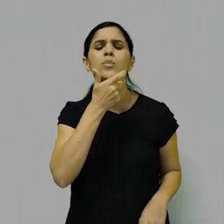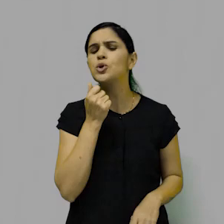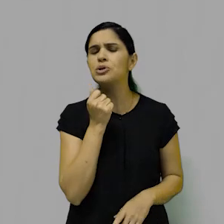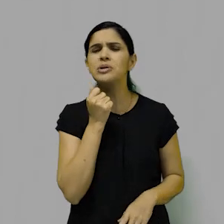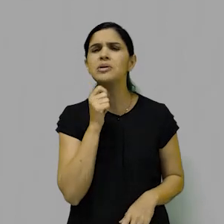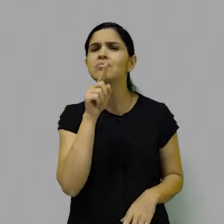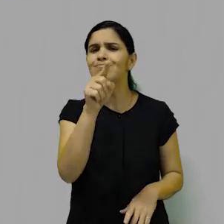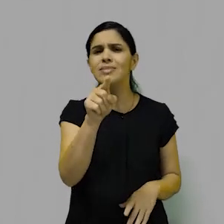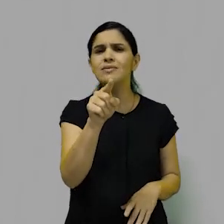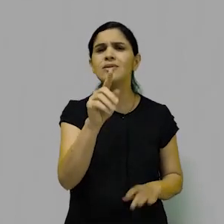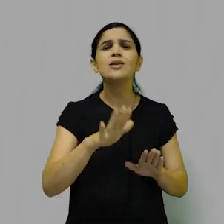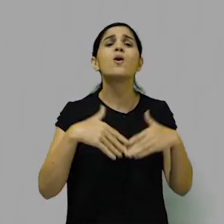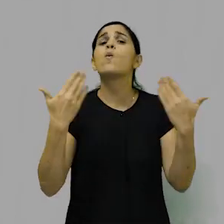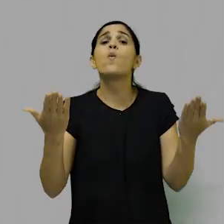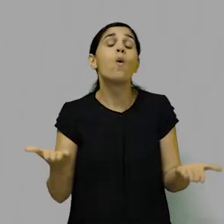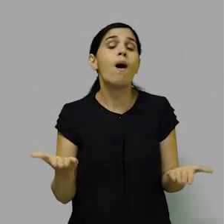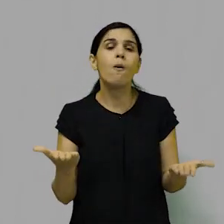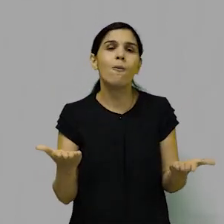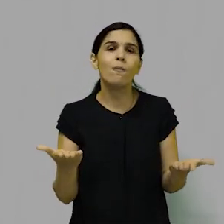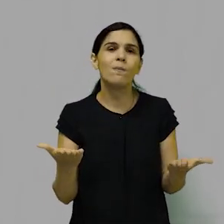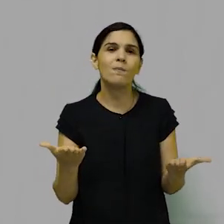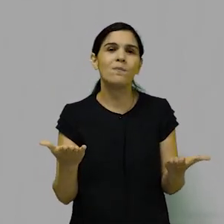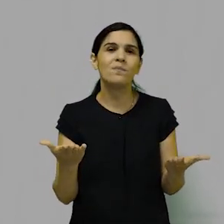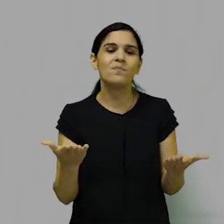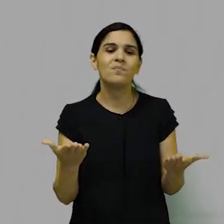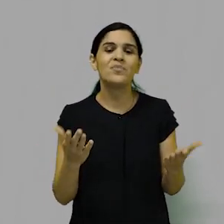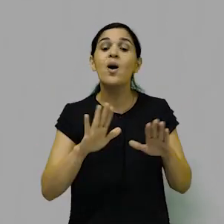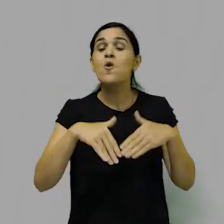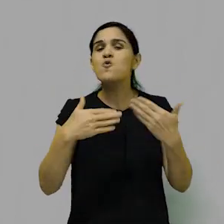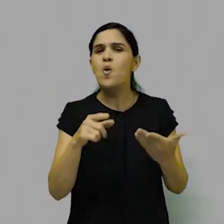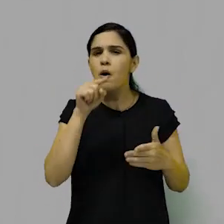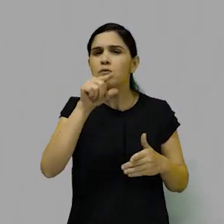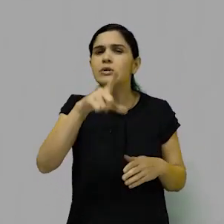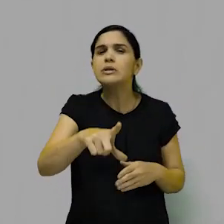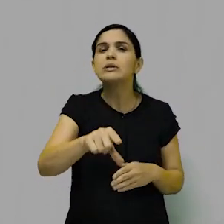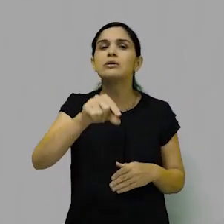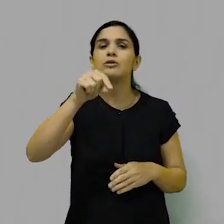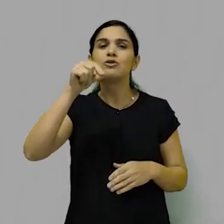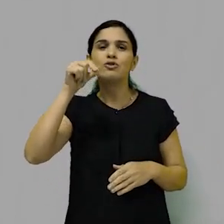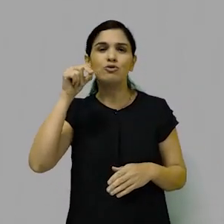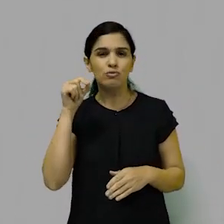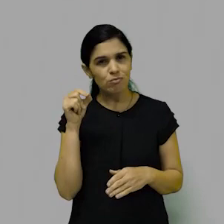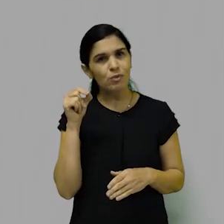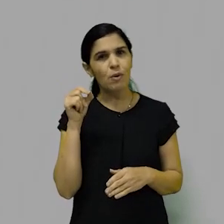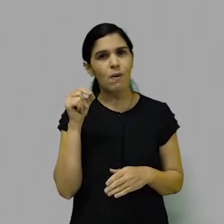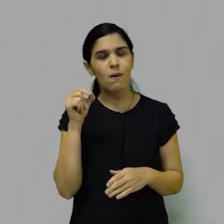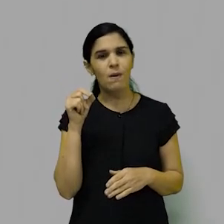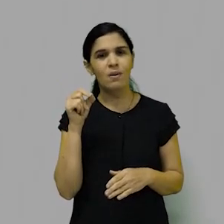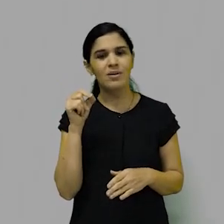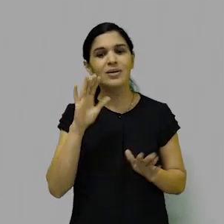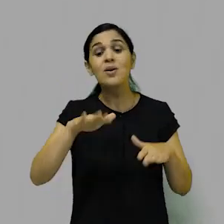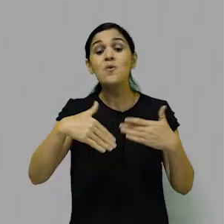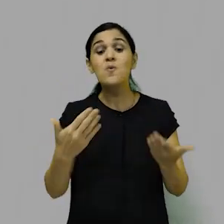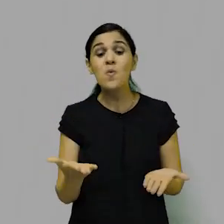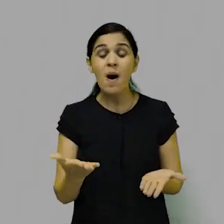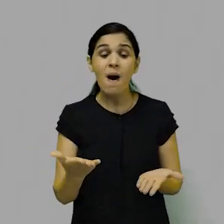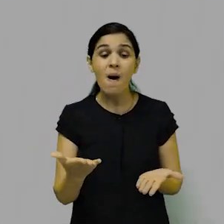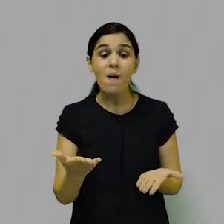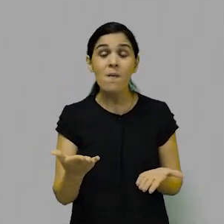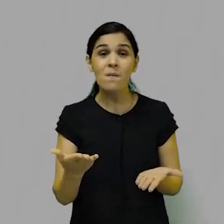rapidamente. Quem é a pessoa mais bonita da foto aí para vocês? As respostas, elas são